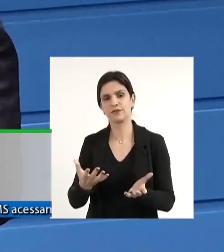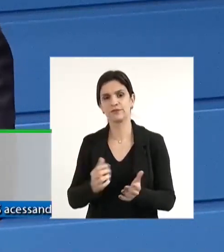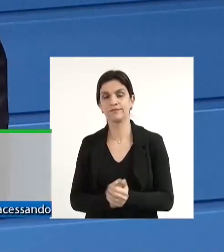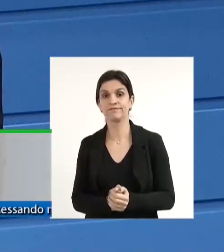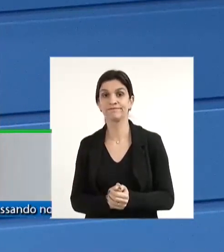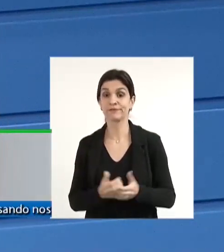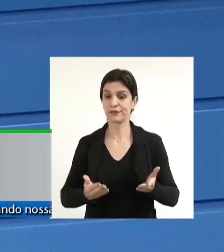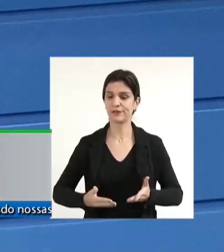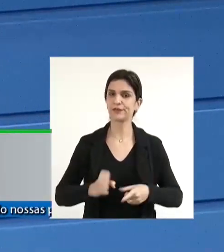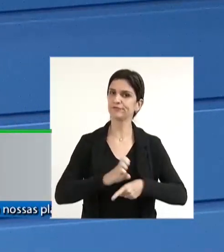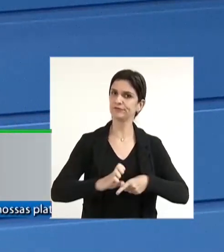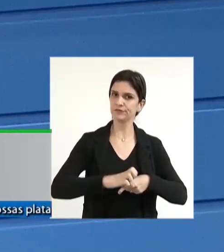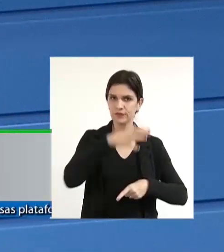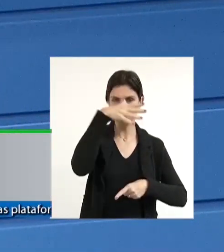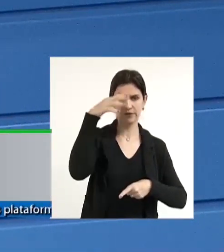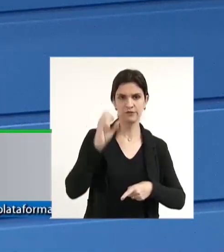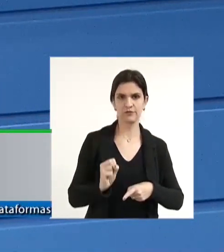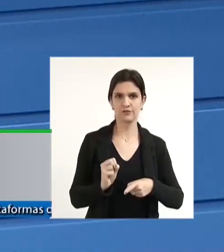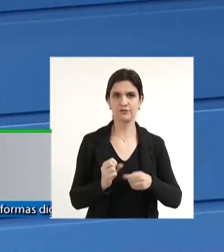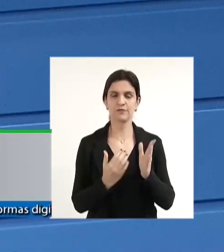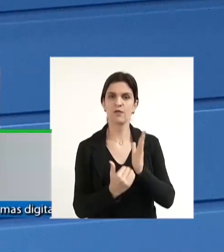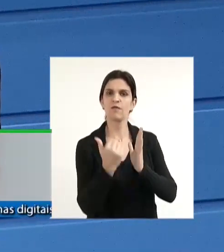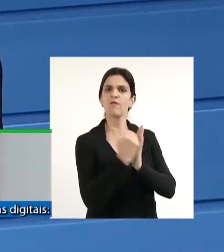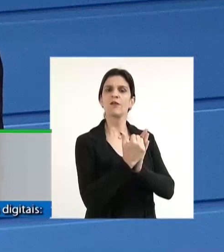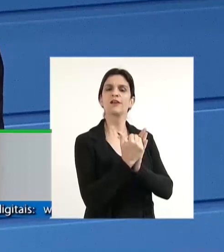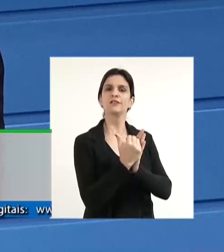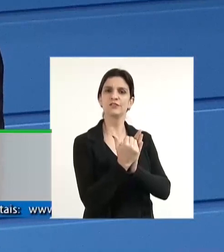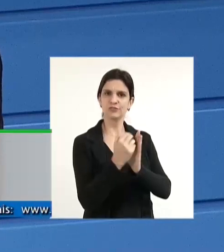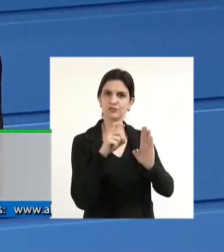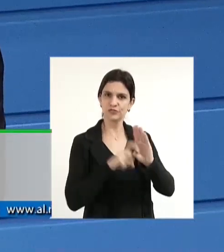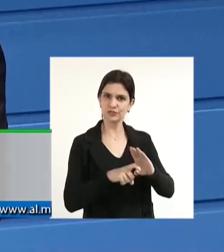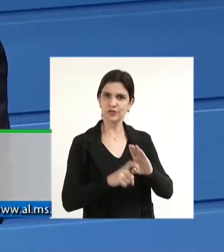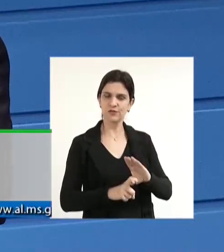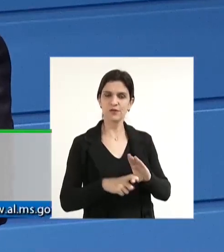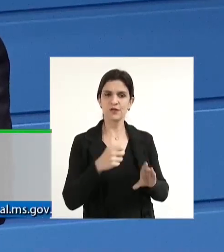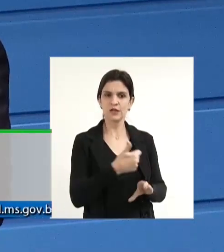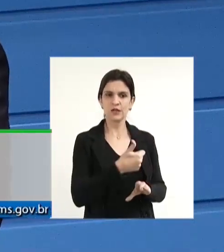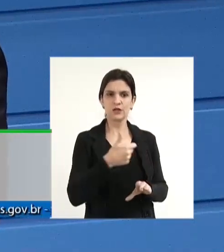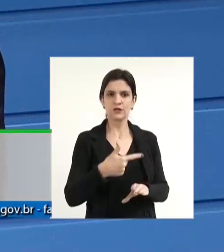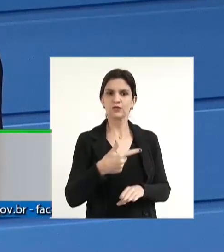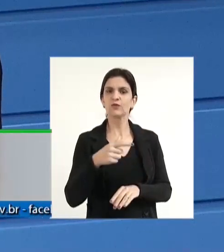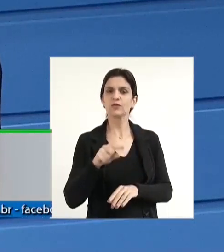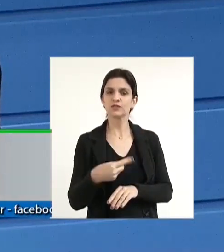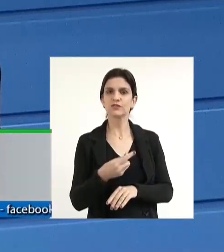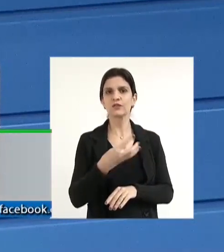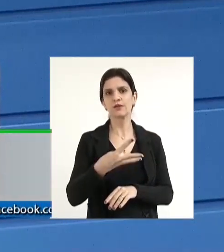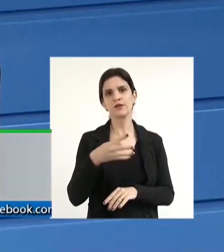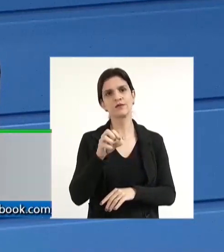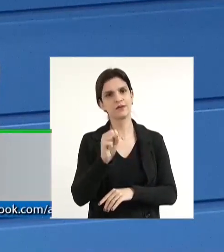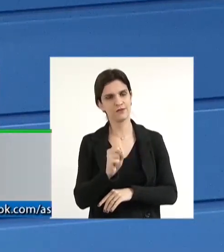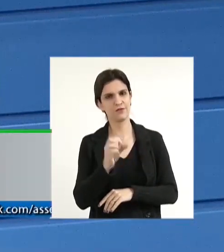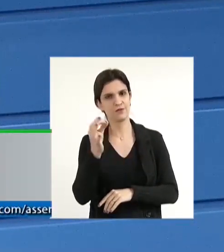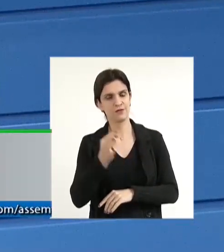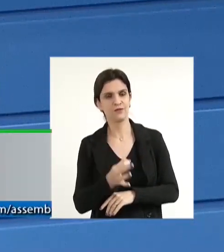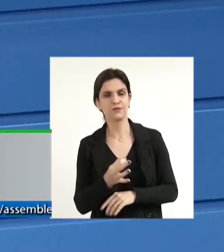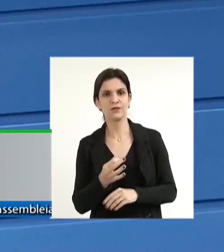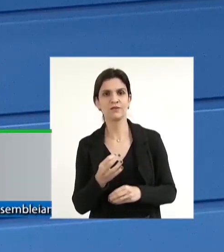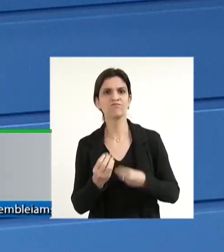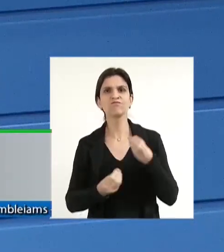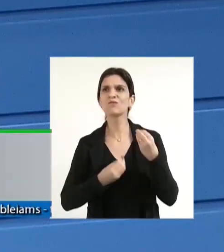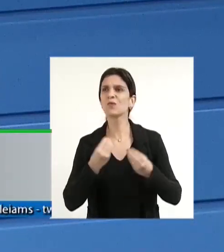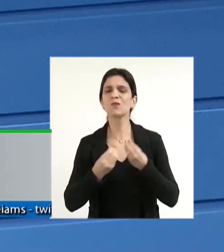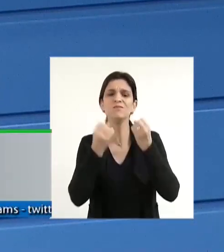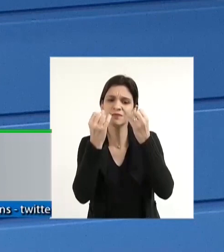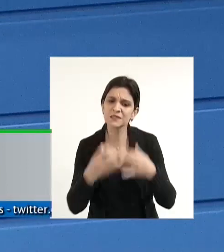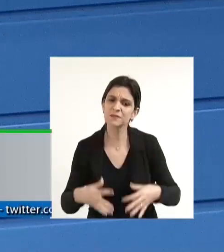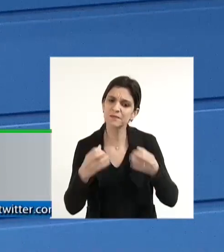Grosso do Sul, um reajuste de 12,48%. Eu queria saber o que justifica esse aumento, sendo que a